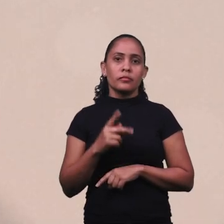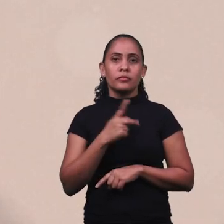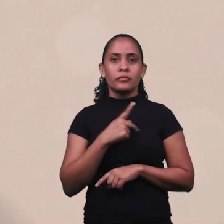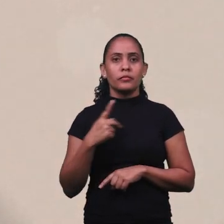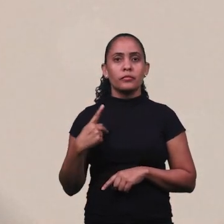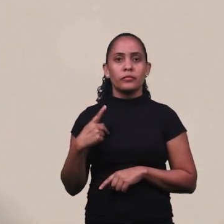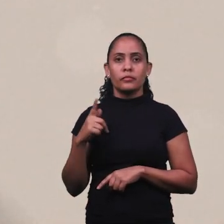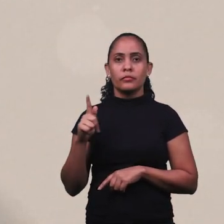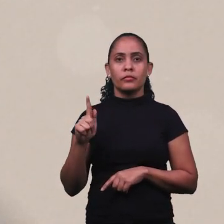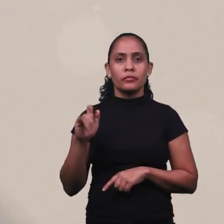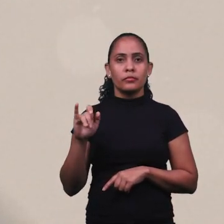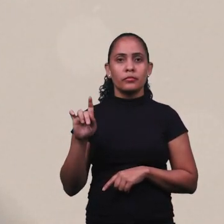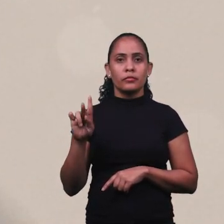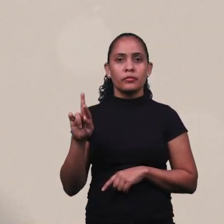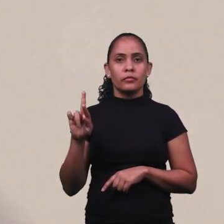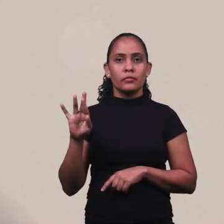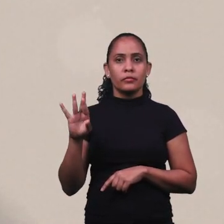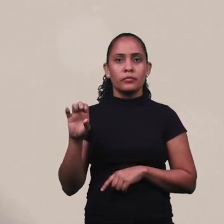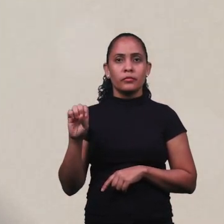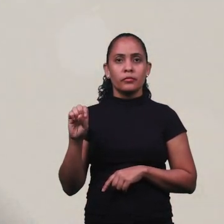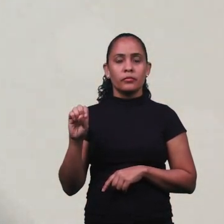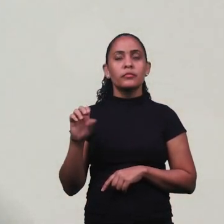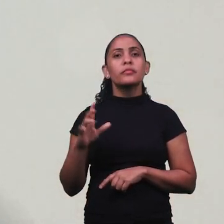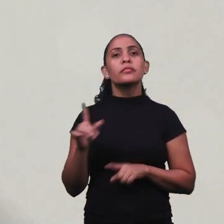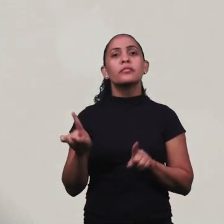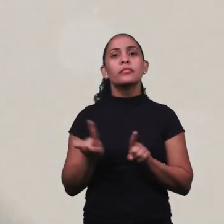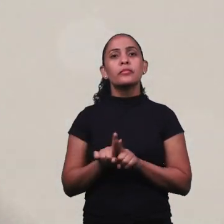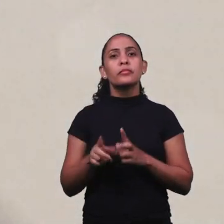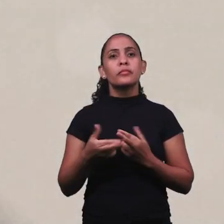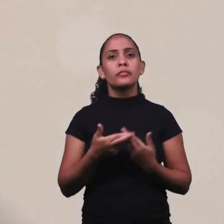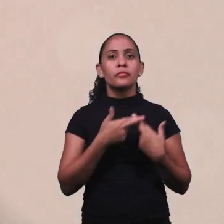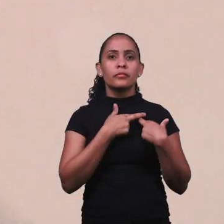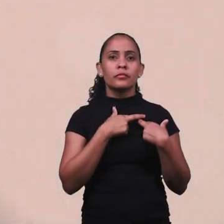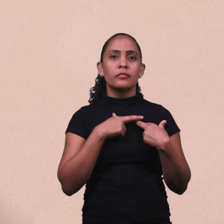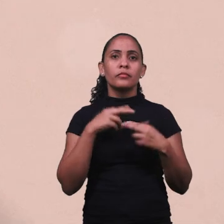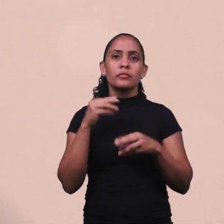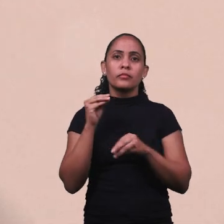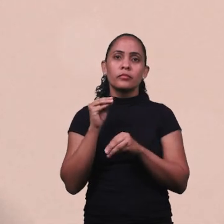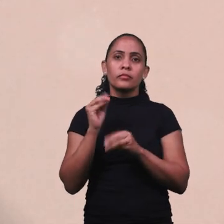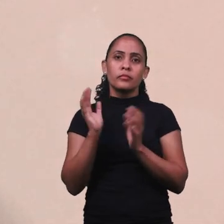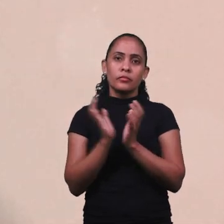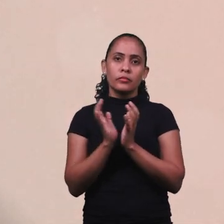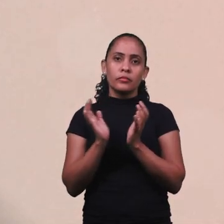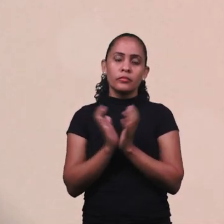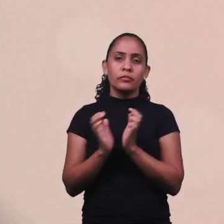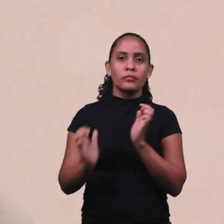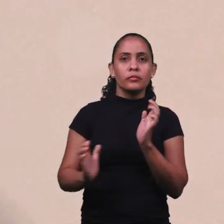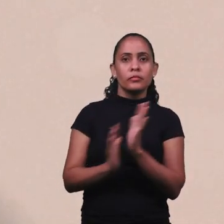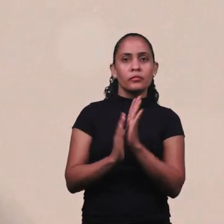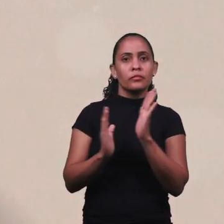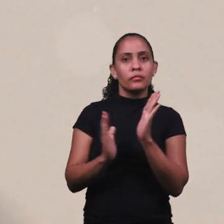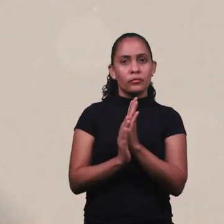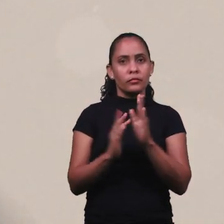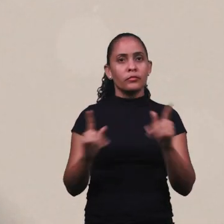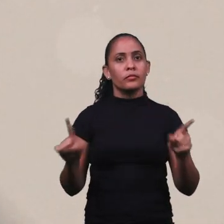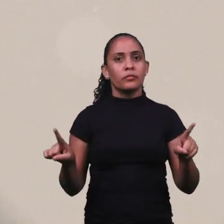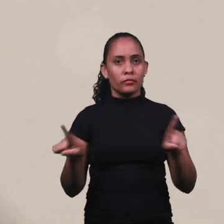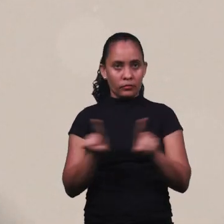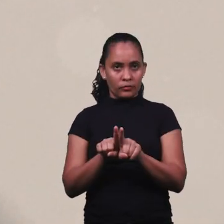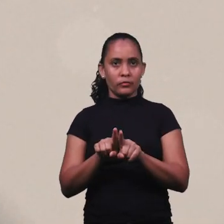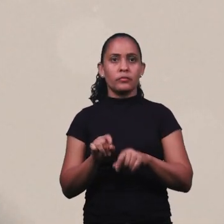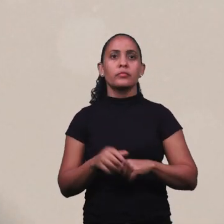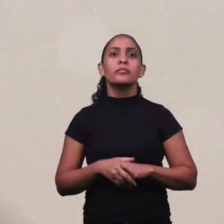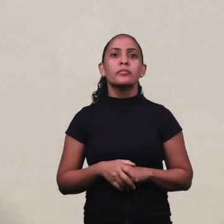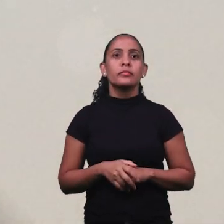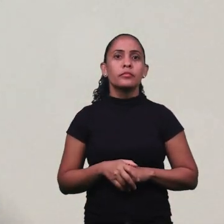Matos e sou responsável pelo grupo de louvor aqui em Sertãozinho, da igreja do Alto do